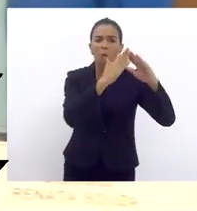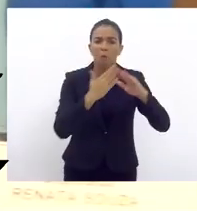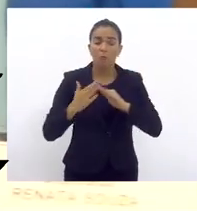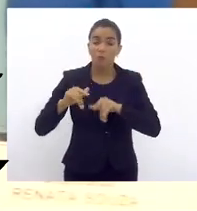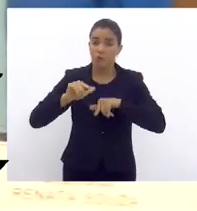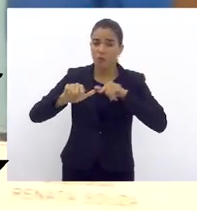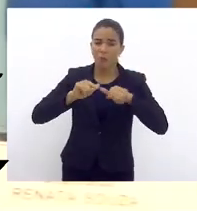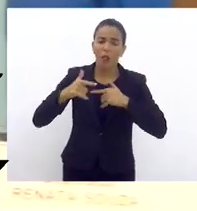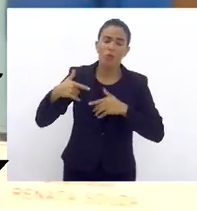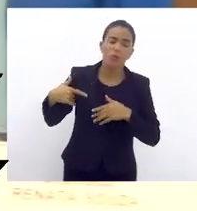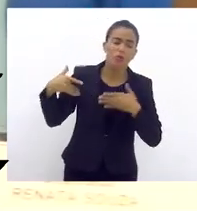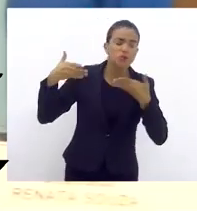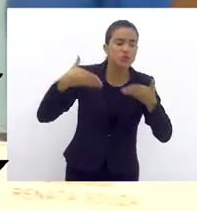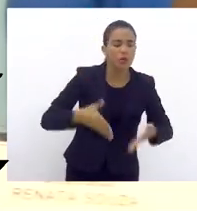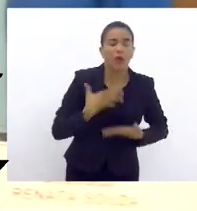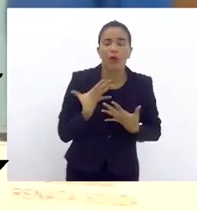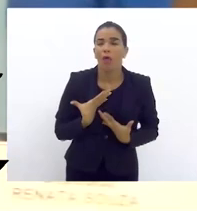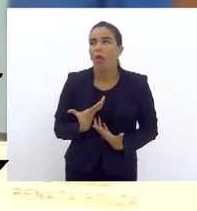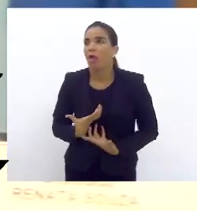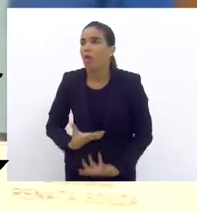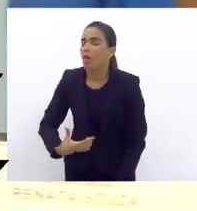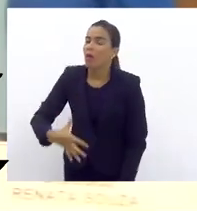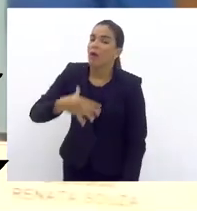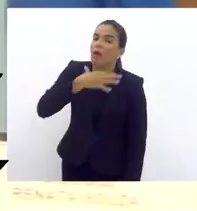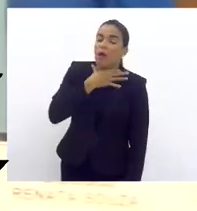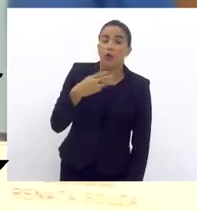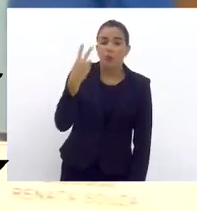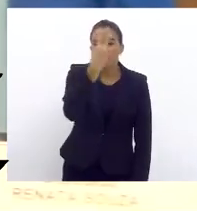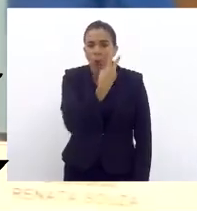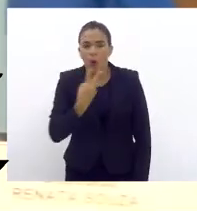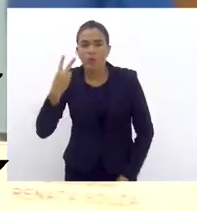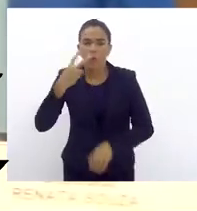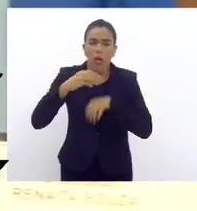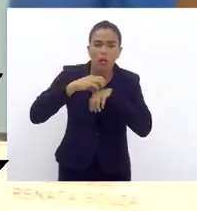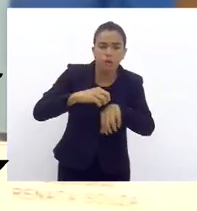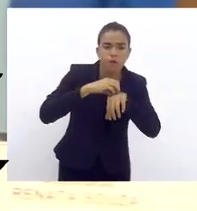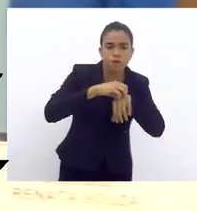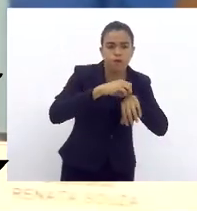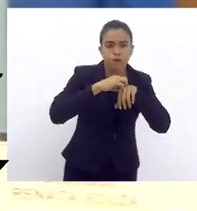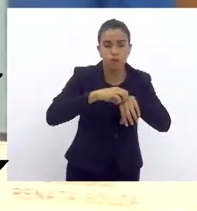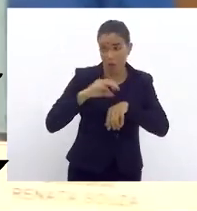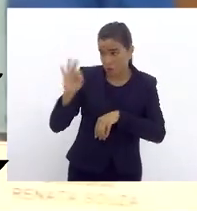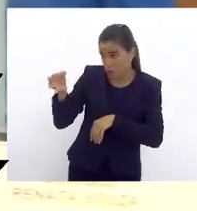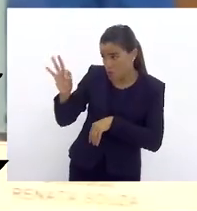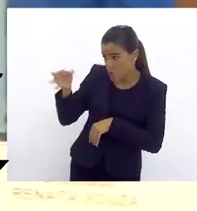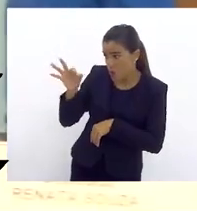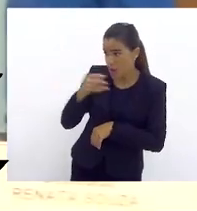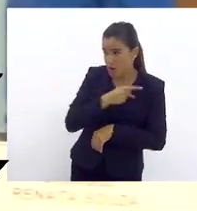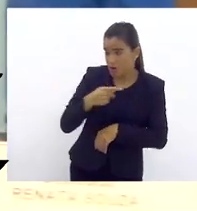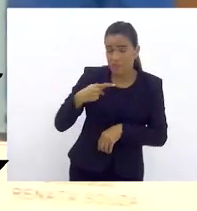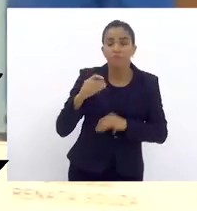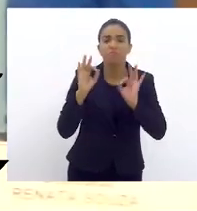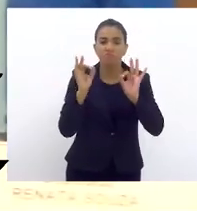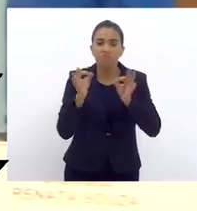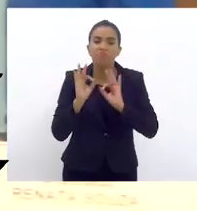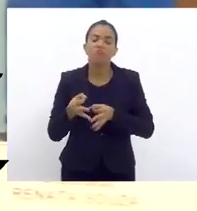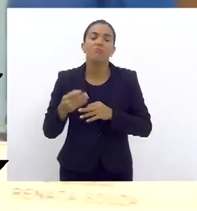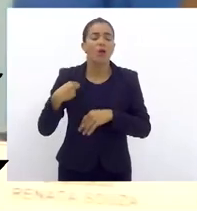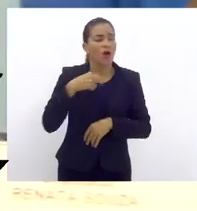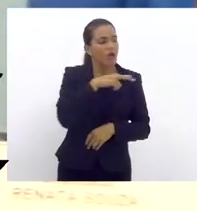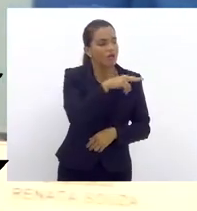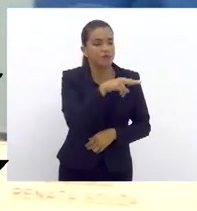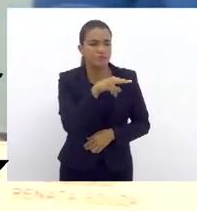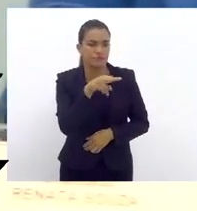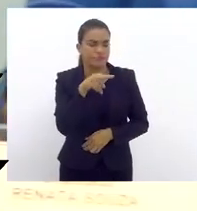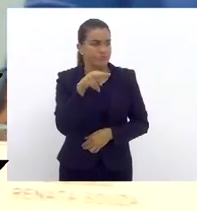trabalhador que chega cansado esgotado depois de passar duas horas no transporte público né pastor cósmico chega lá e olha